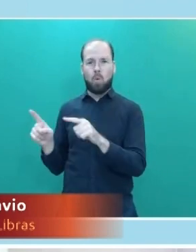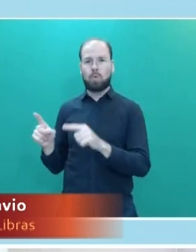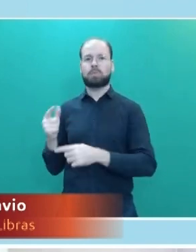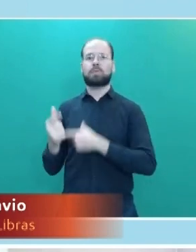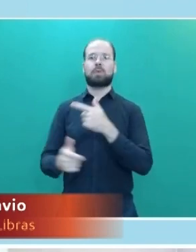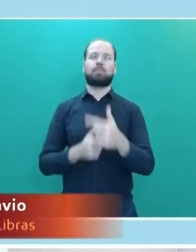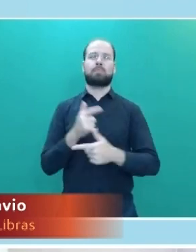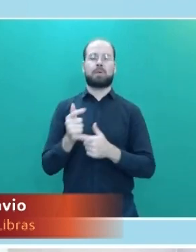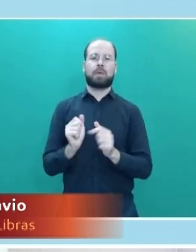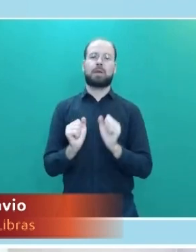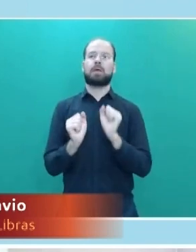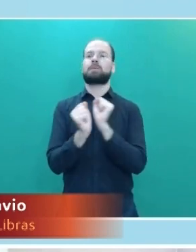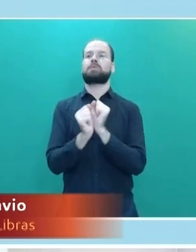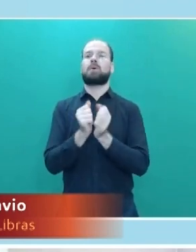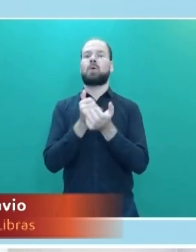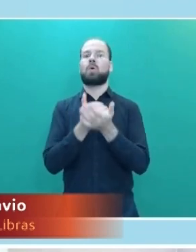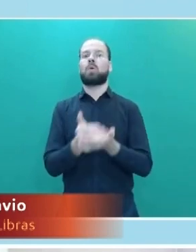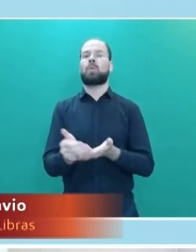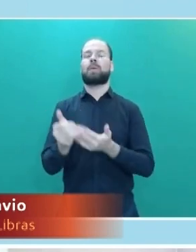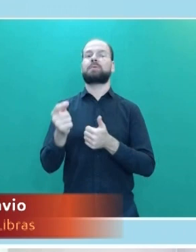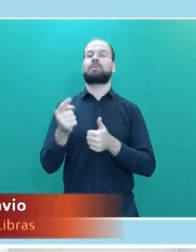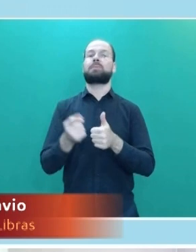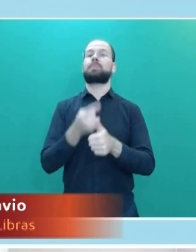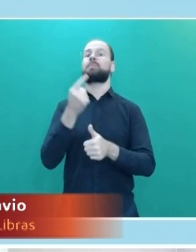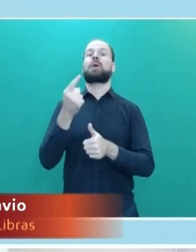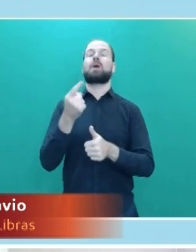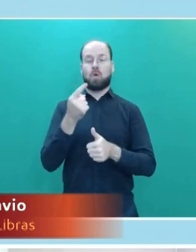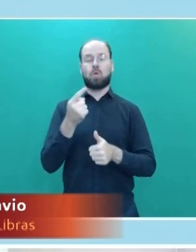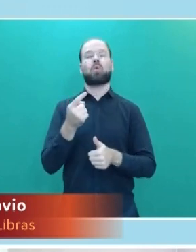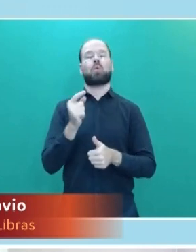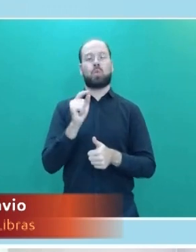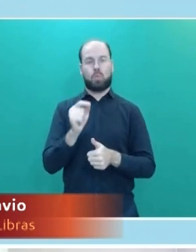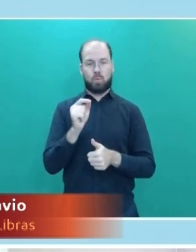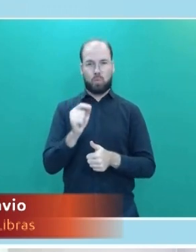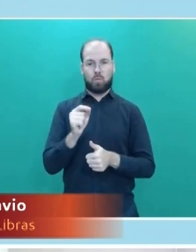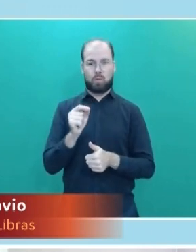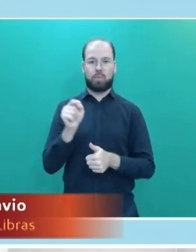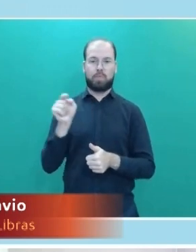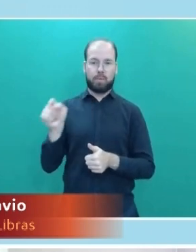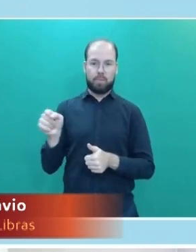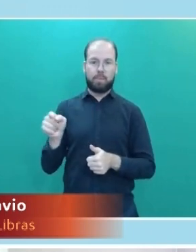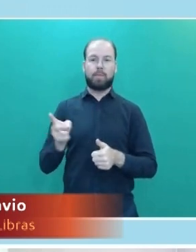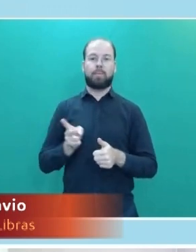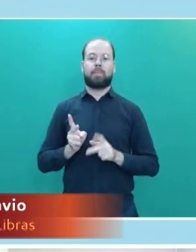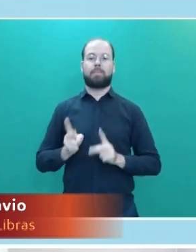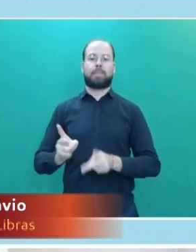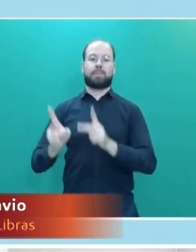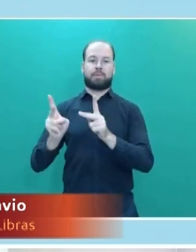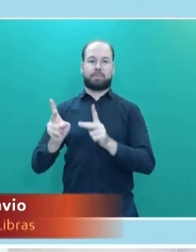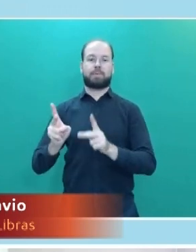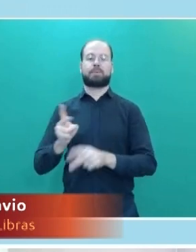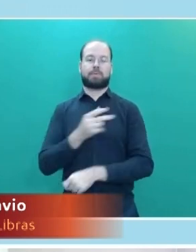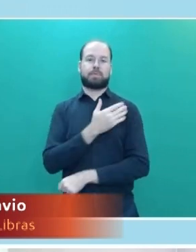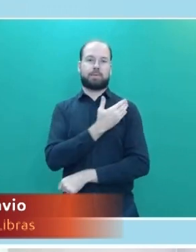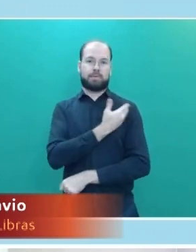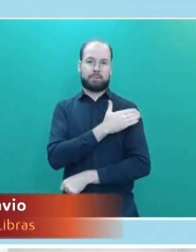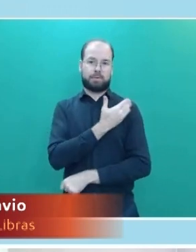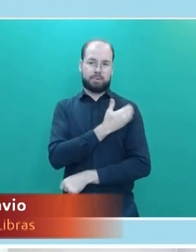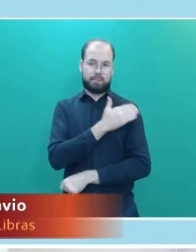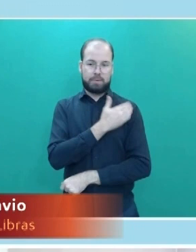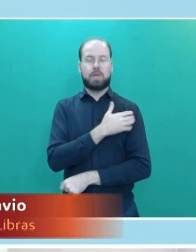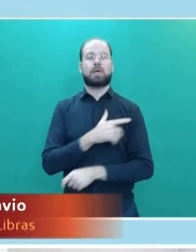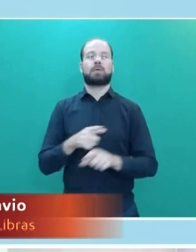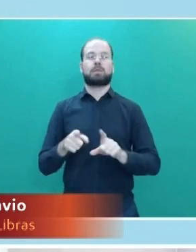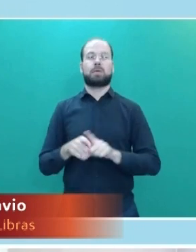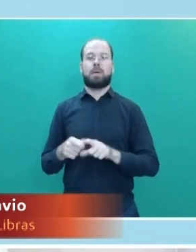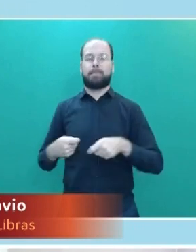escravo começa primeiro a combater o que provoca a permanência dessa discriminação e dessa